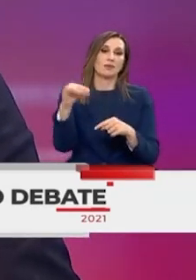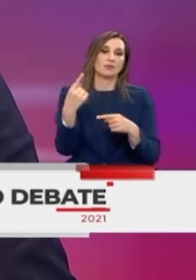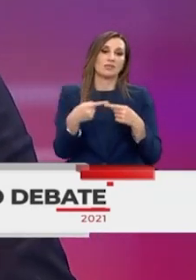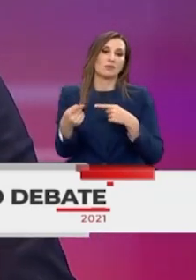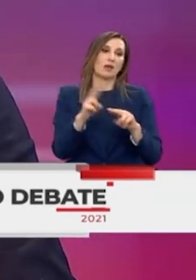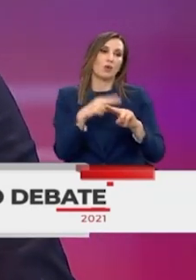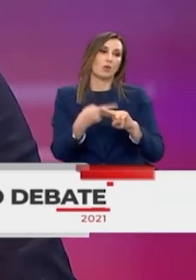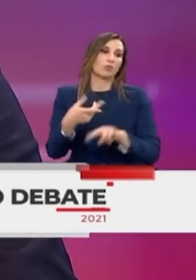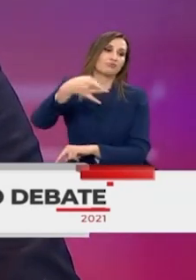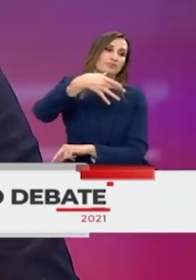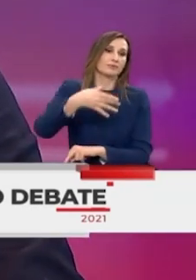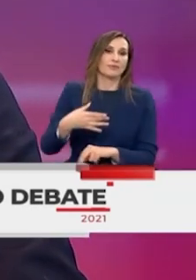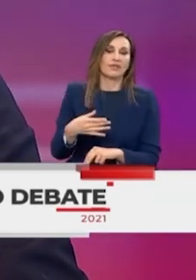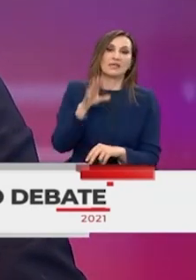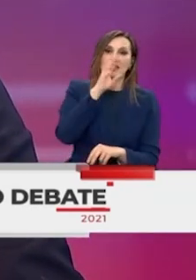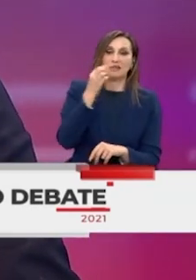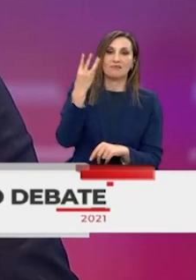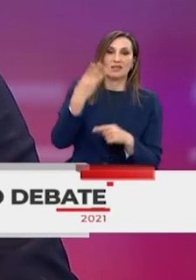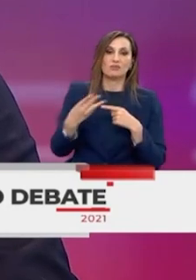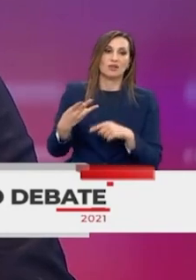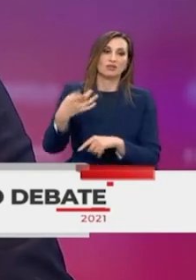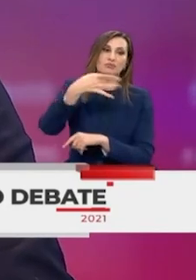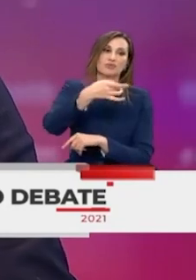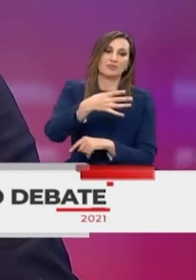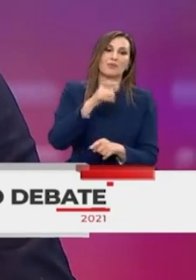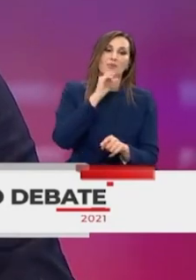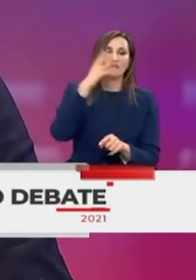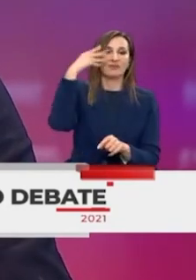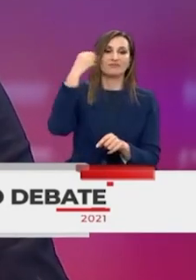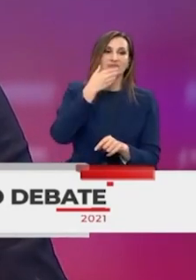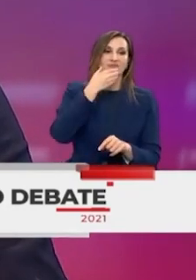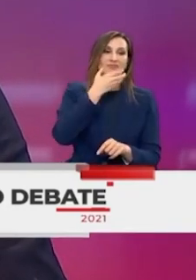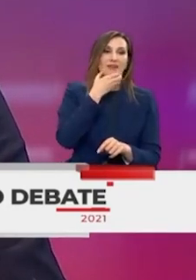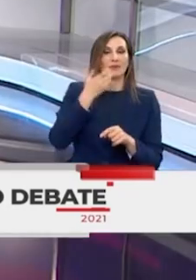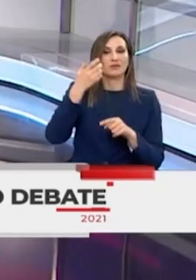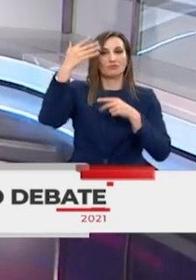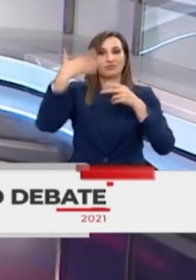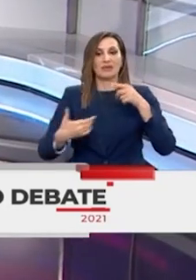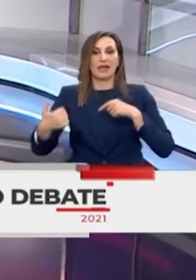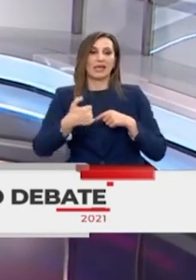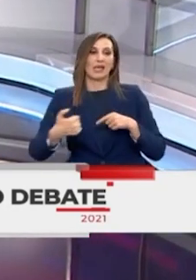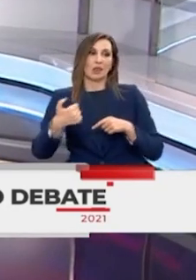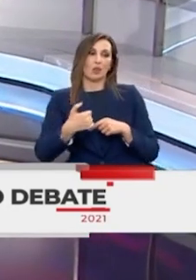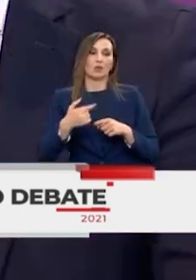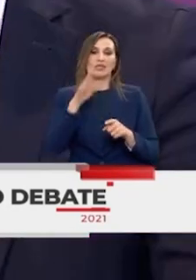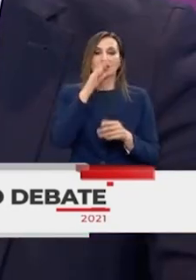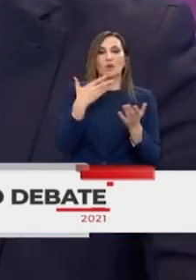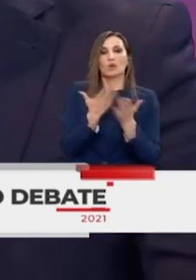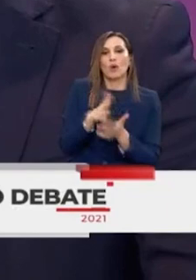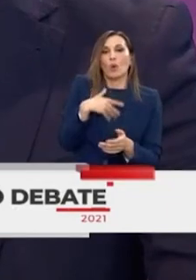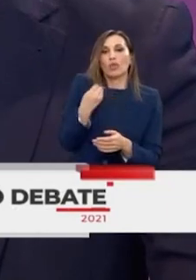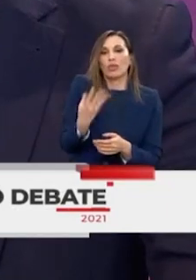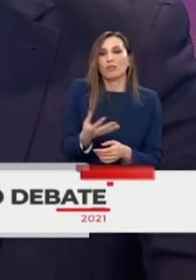estou no dobro, por isso se ficarem 3 semanas, então, já nem sei, acho que a doutora Gomes passa para 5º. E se continuar com este tipo de discurso, das minorias e dos